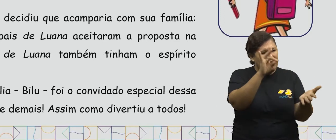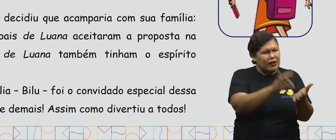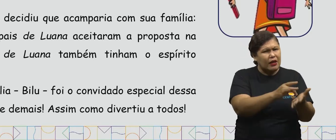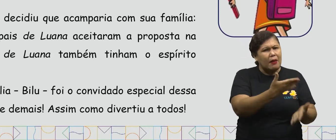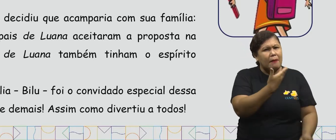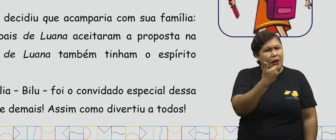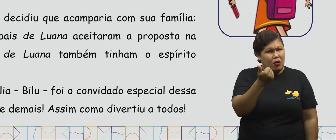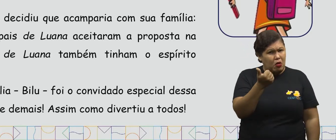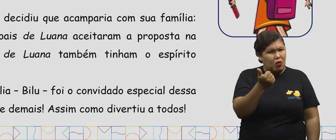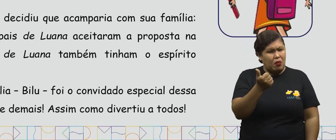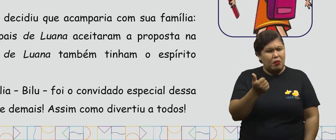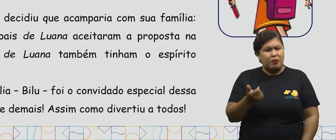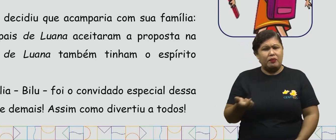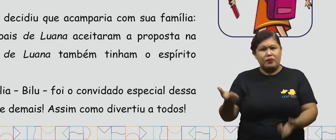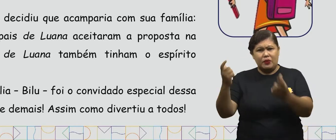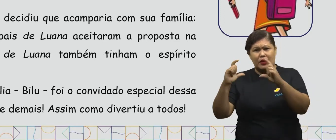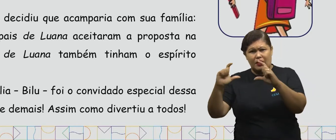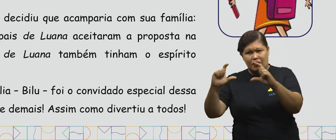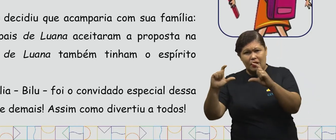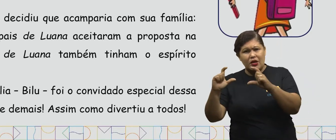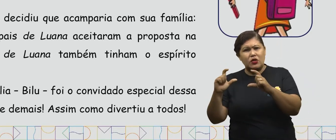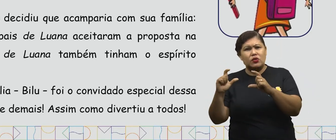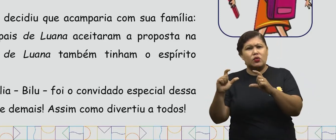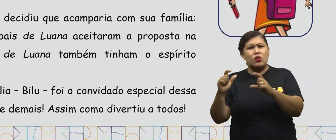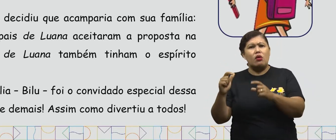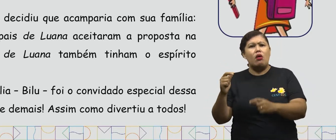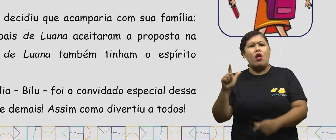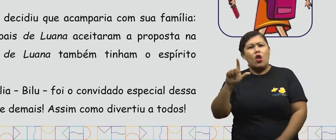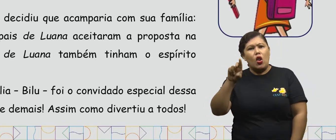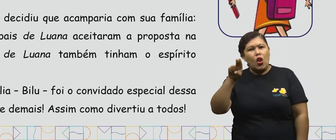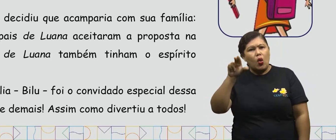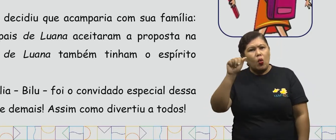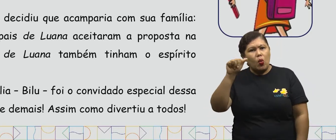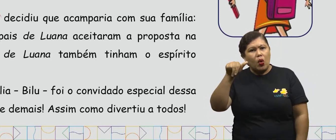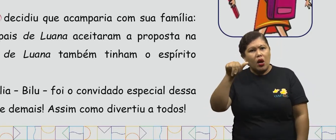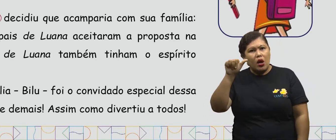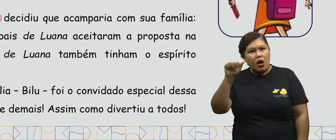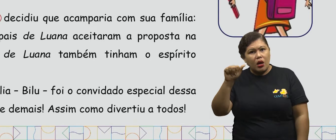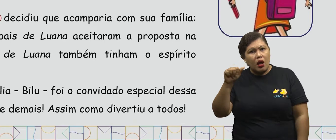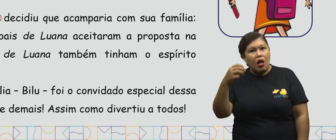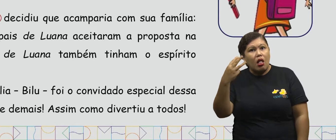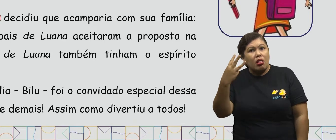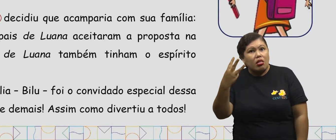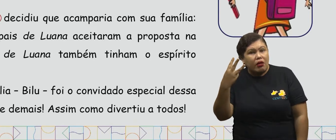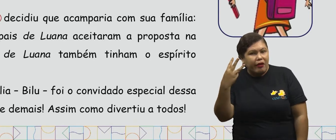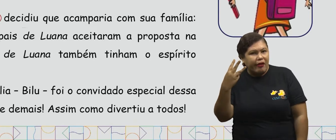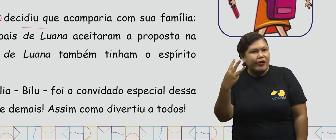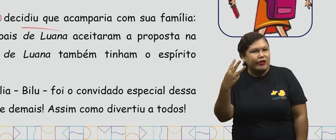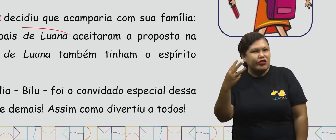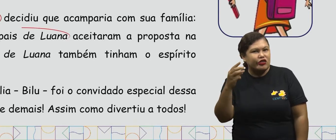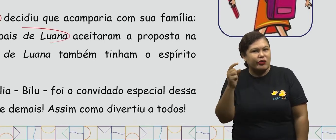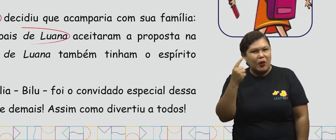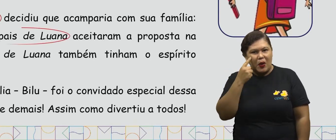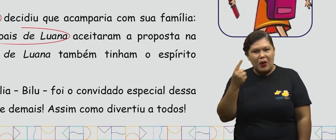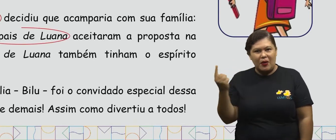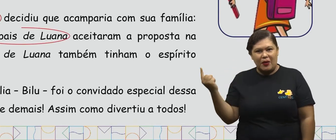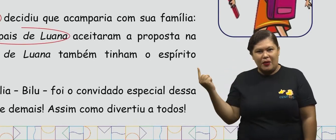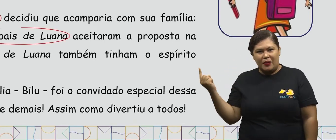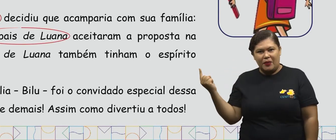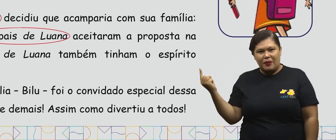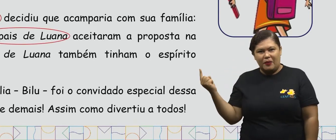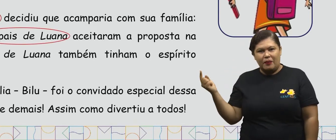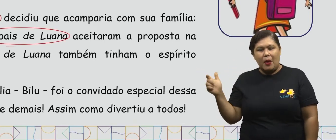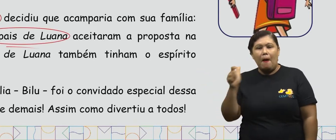melhor? No segundo parágrafo, Luana repete novamente 3 vezes e surgem as palavras